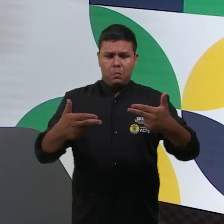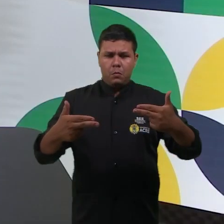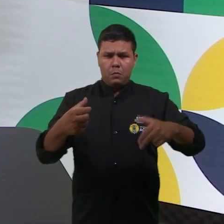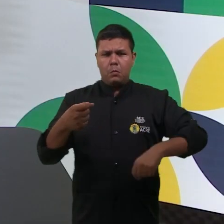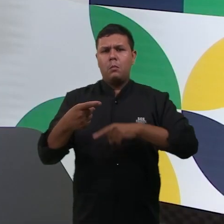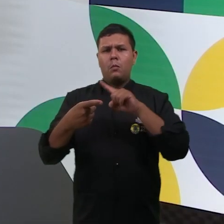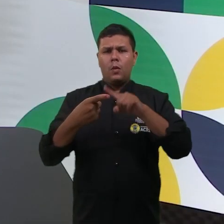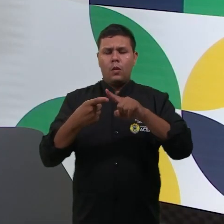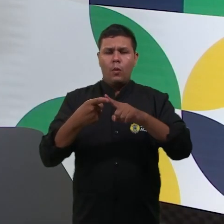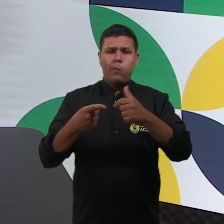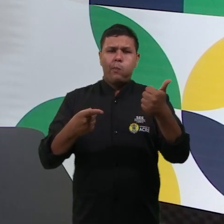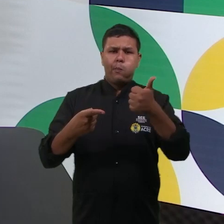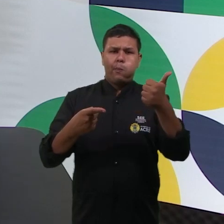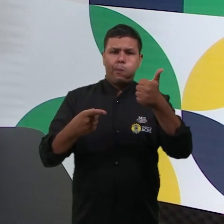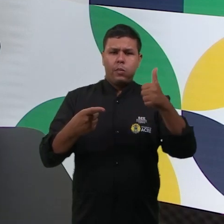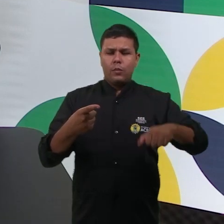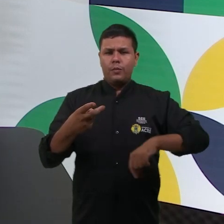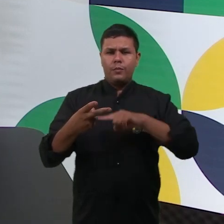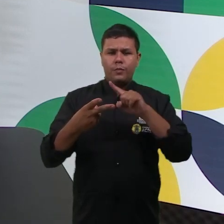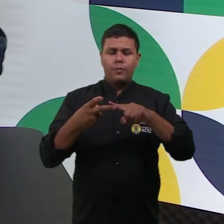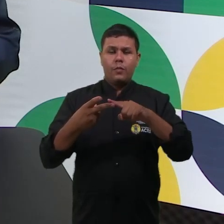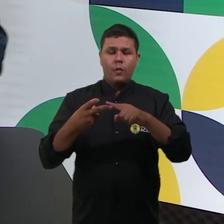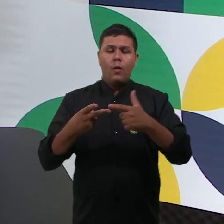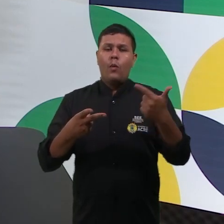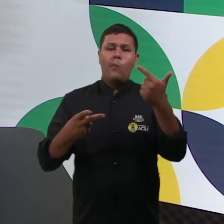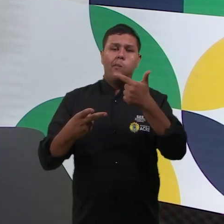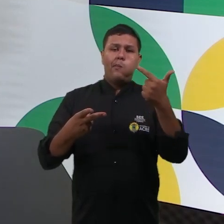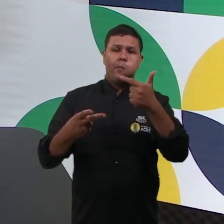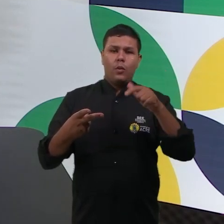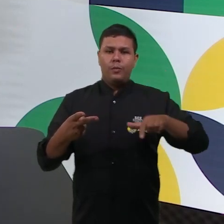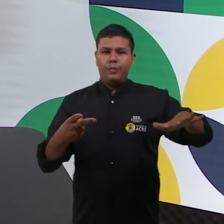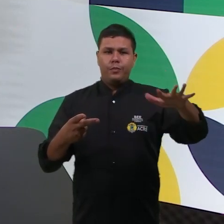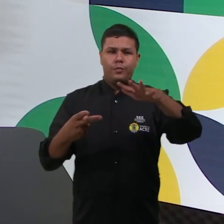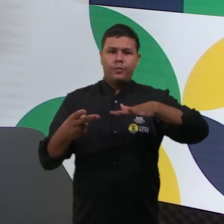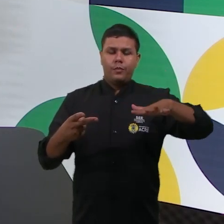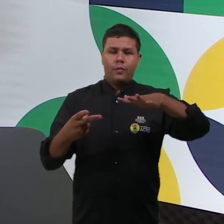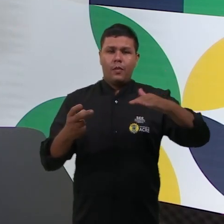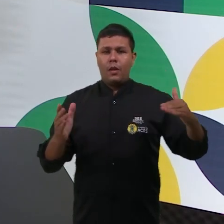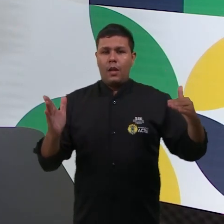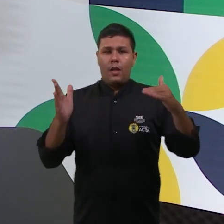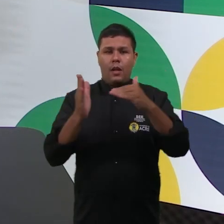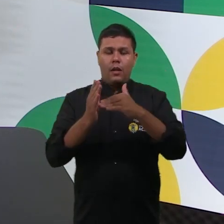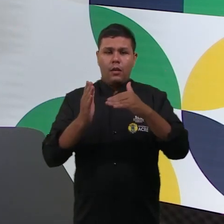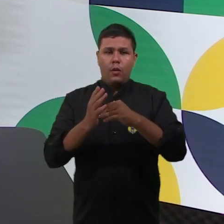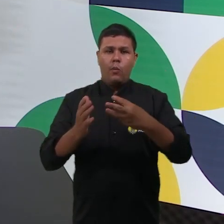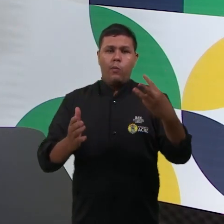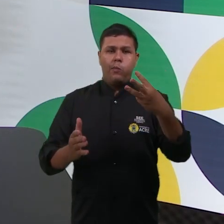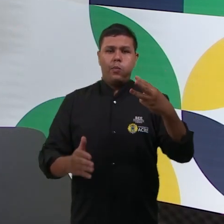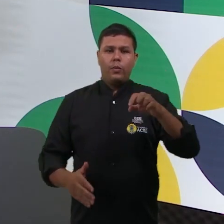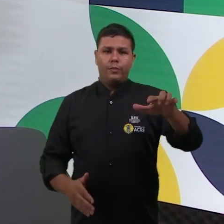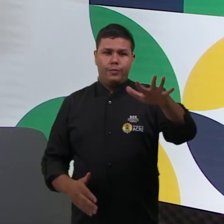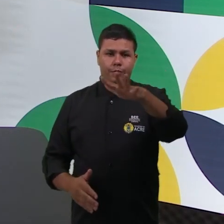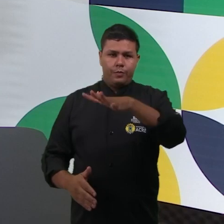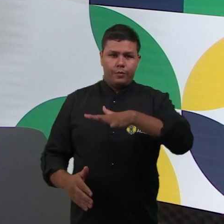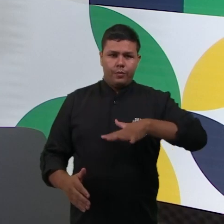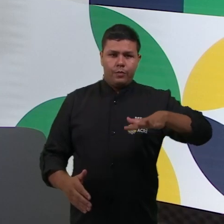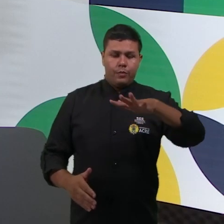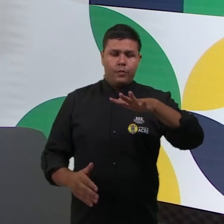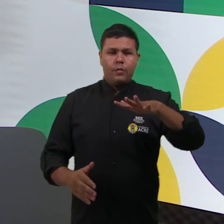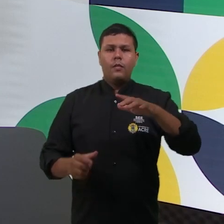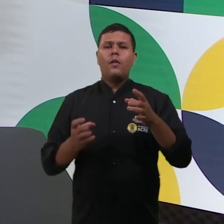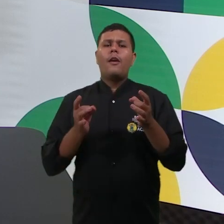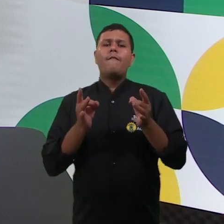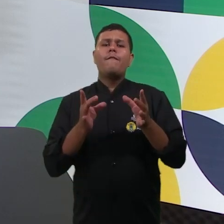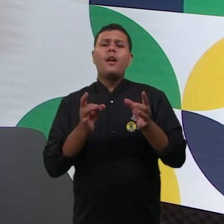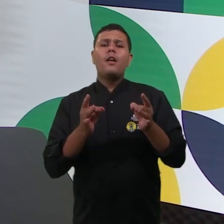setor primário, pelo setor secundário e chegaram até o setor terciário, que compreende justamente aí o